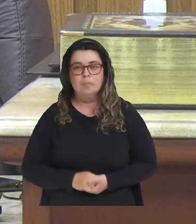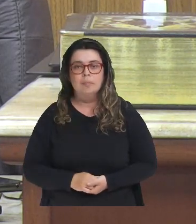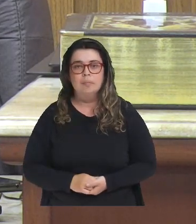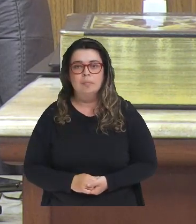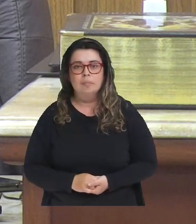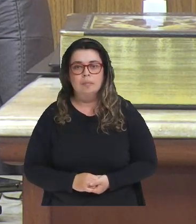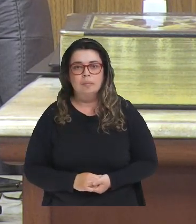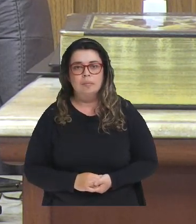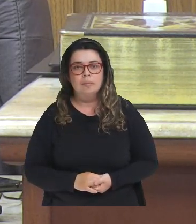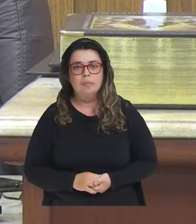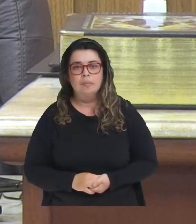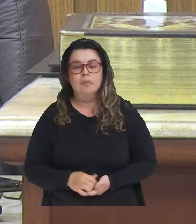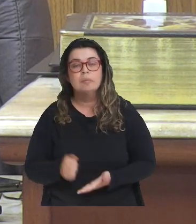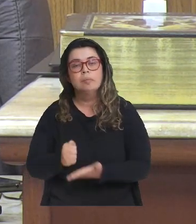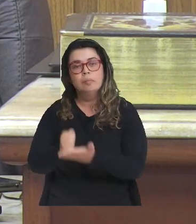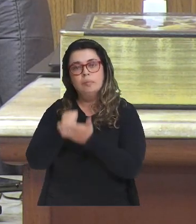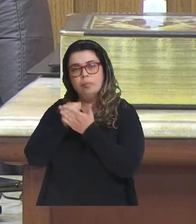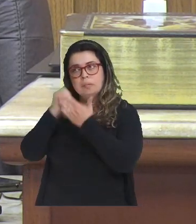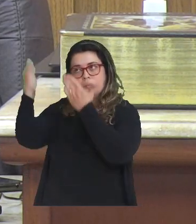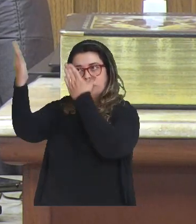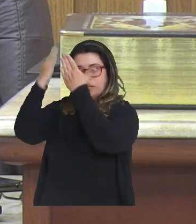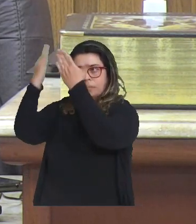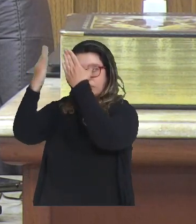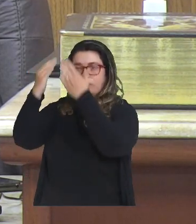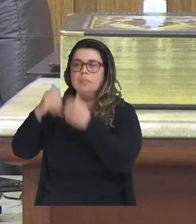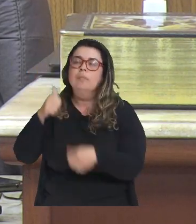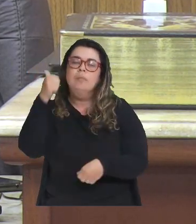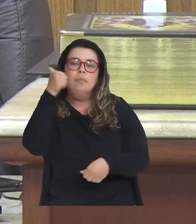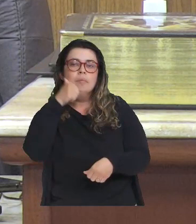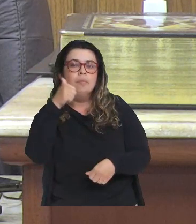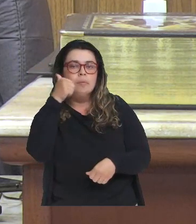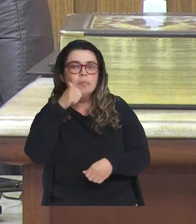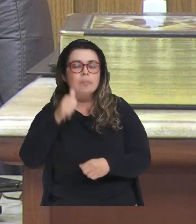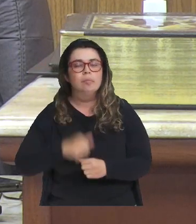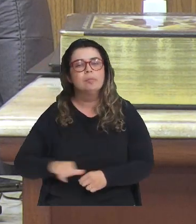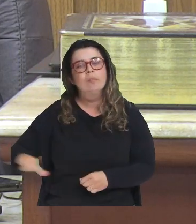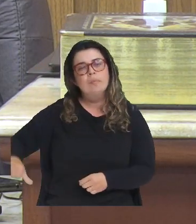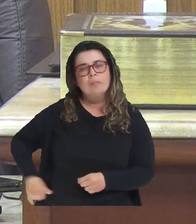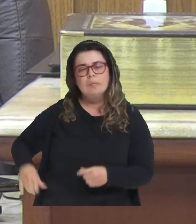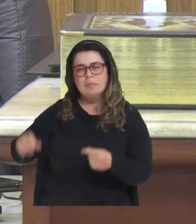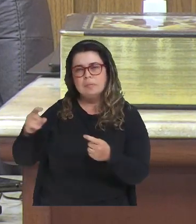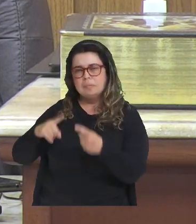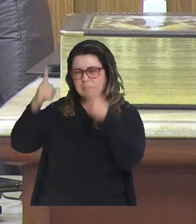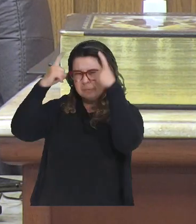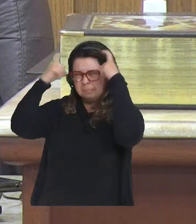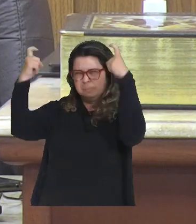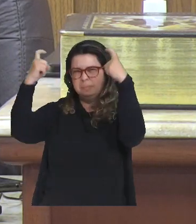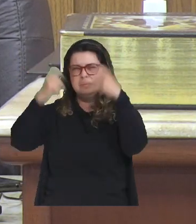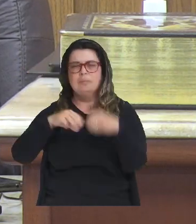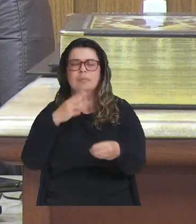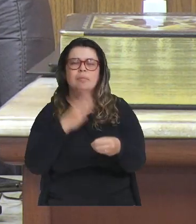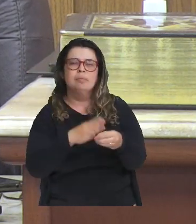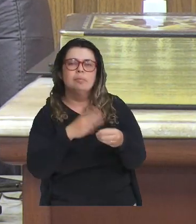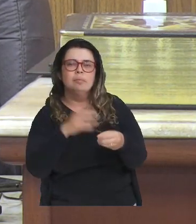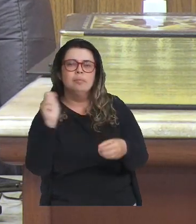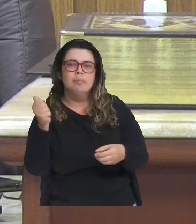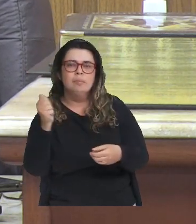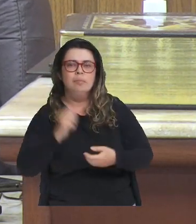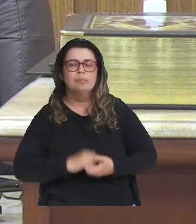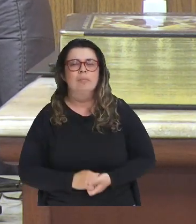do acompanhamento psicológico para mulheres vítimas de violência no município de Assis e da outras